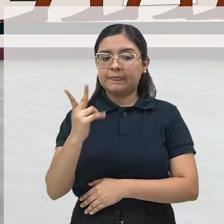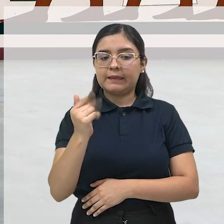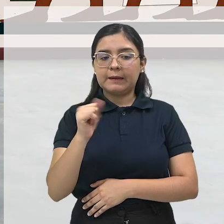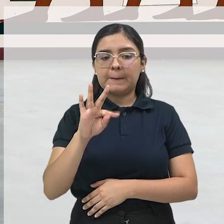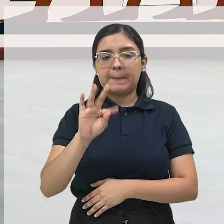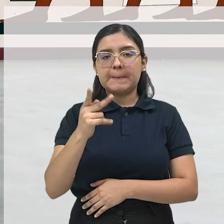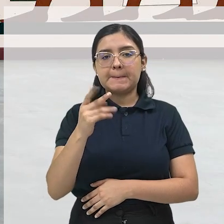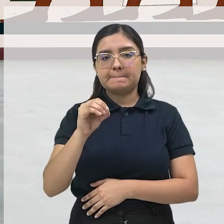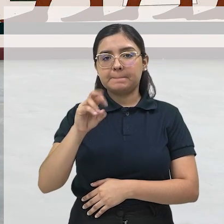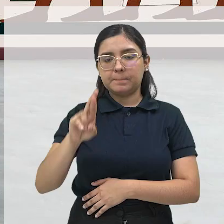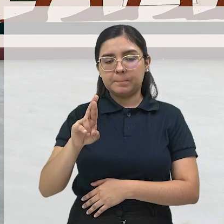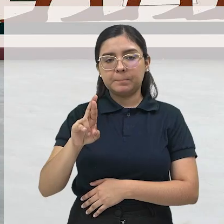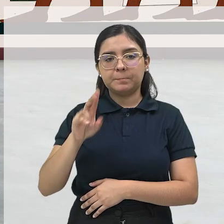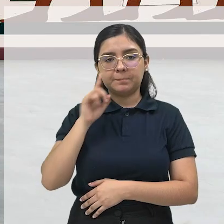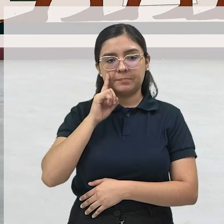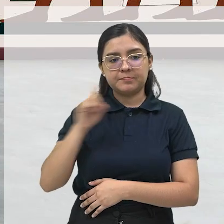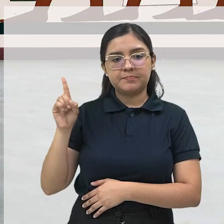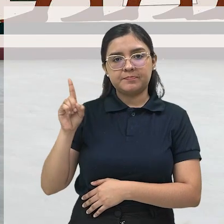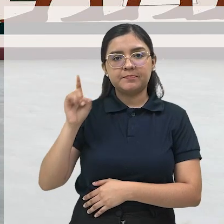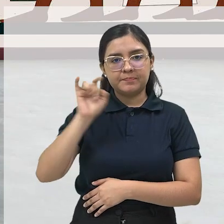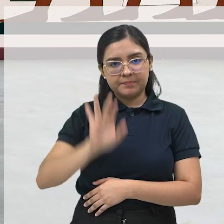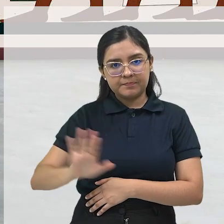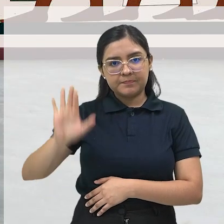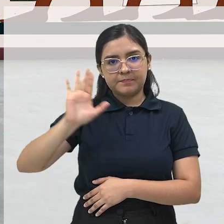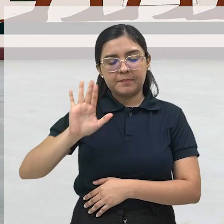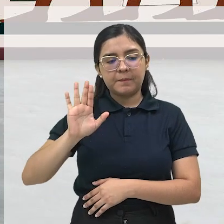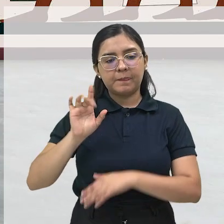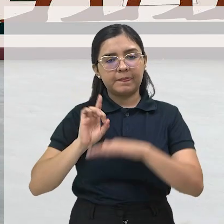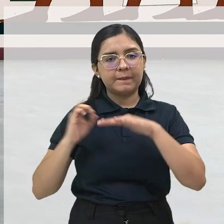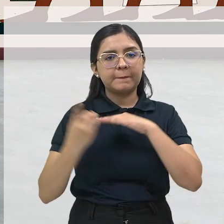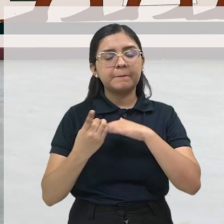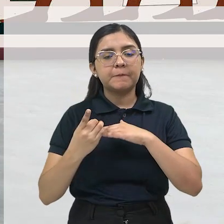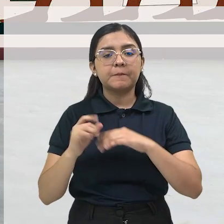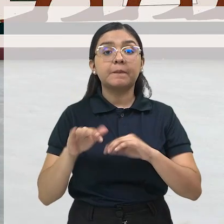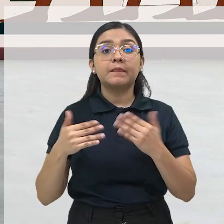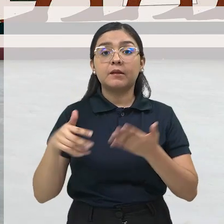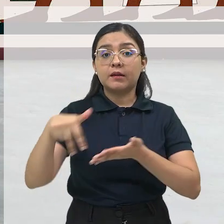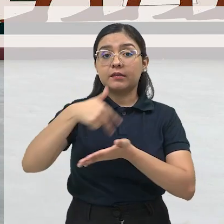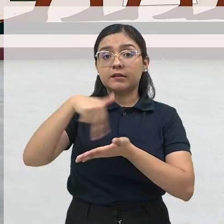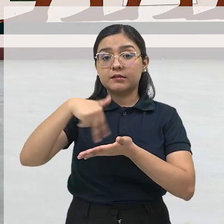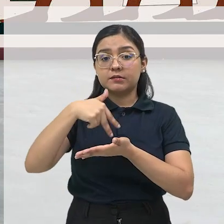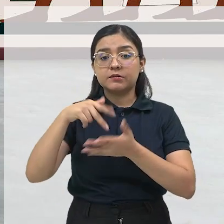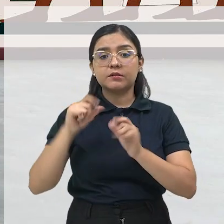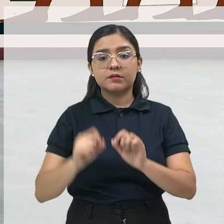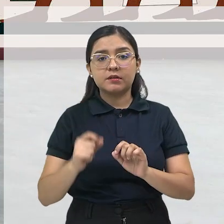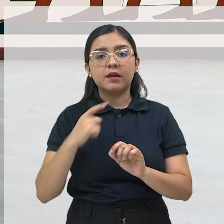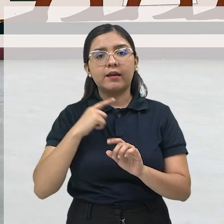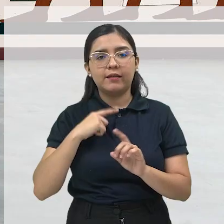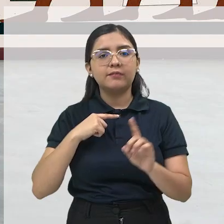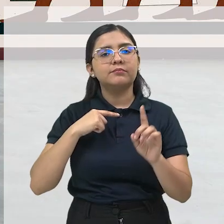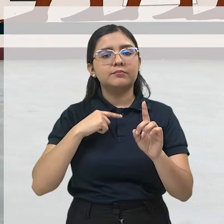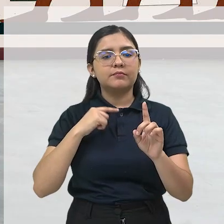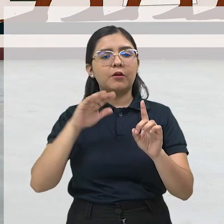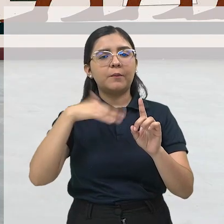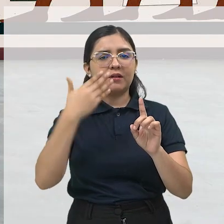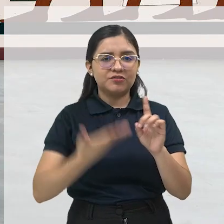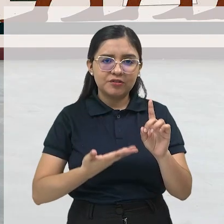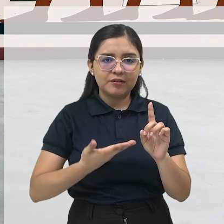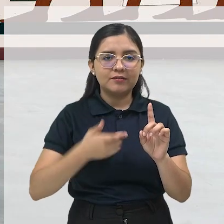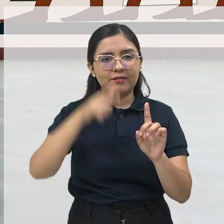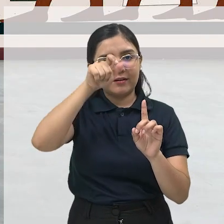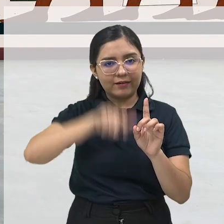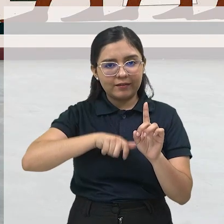só a representação dela aqui, que muitas vezes essa dança, ela era uma homenagem a essa deusa,